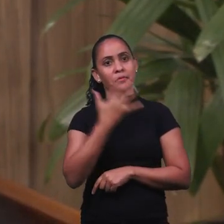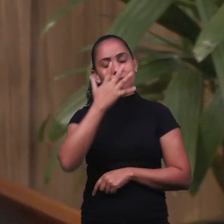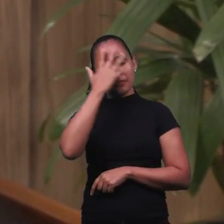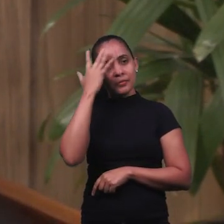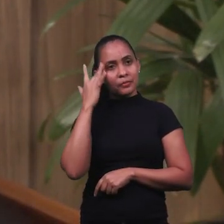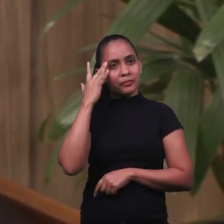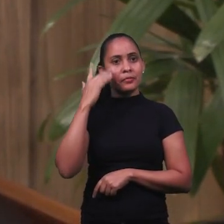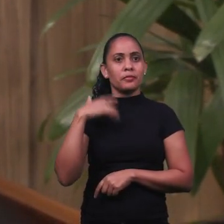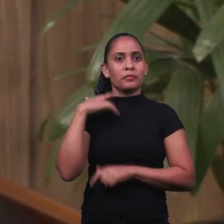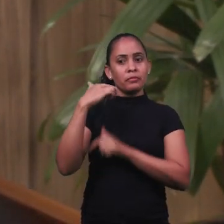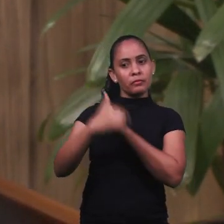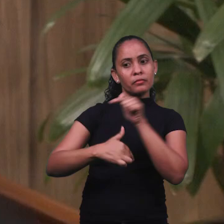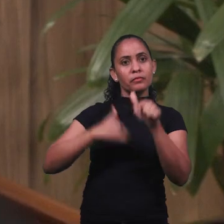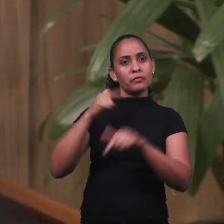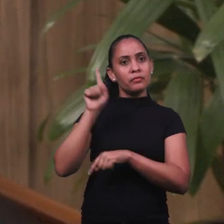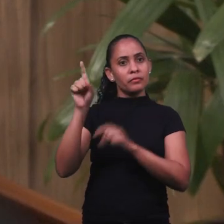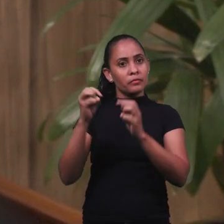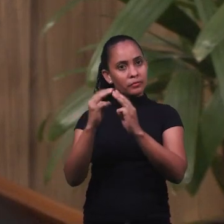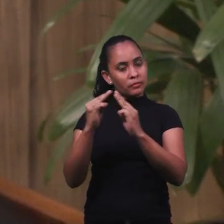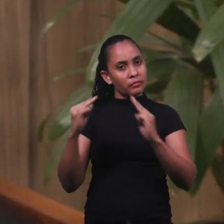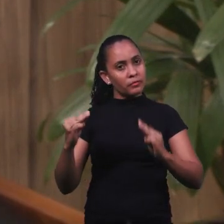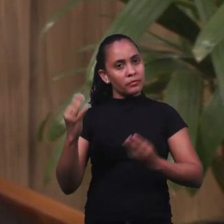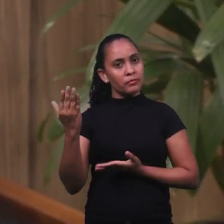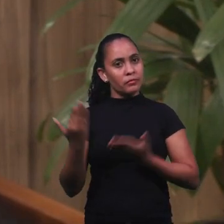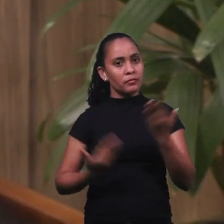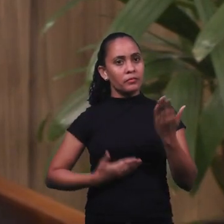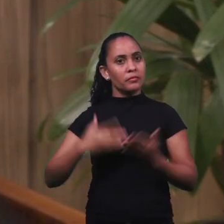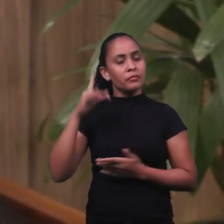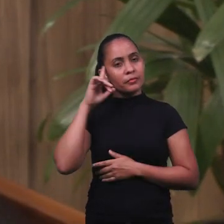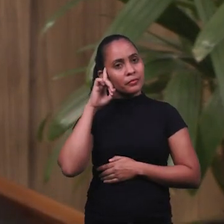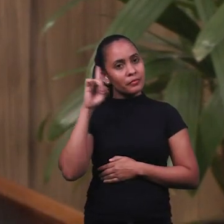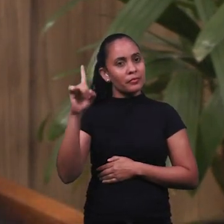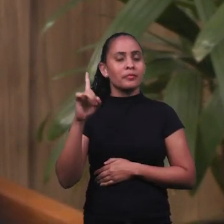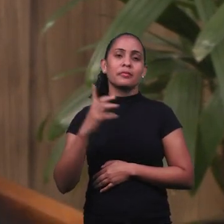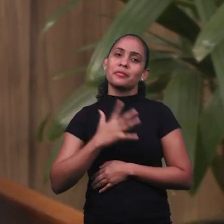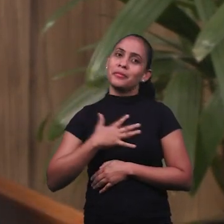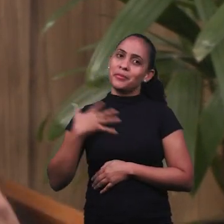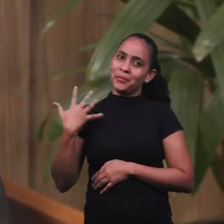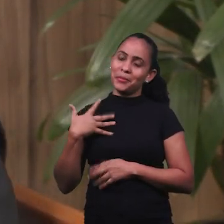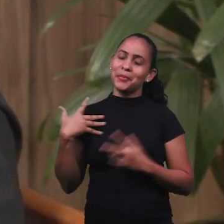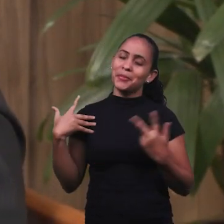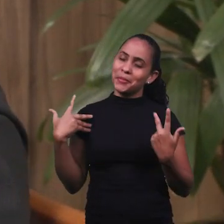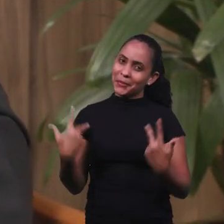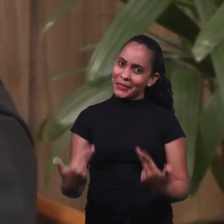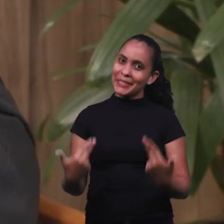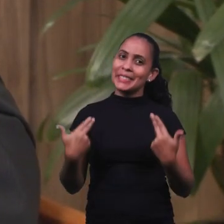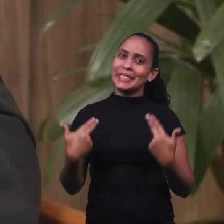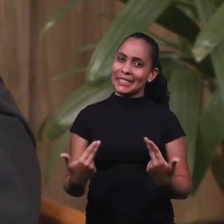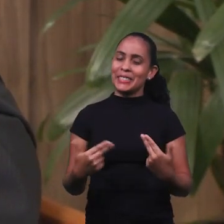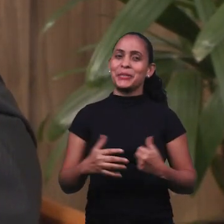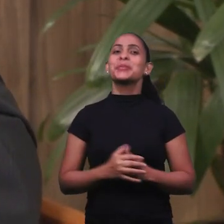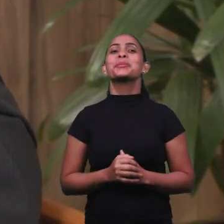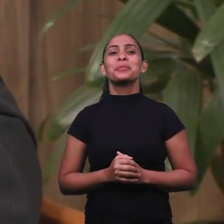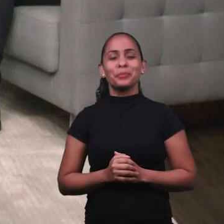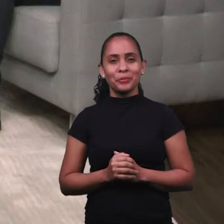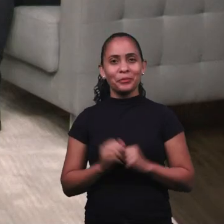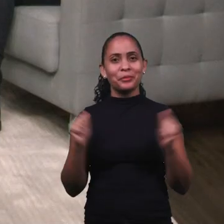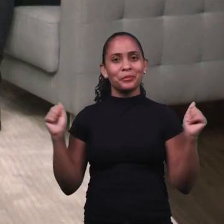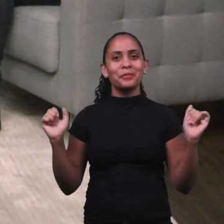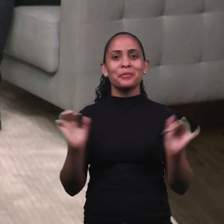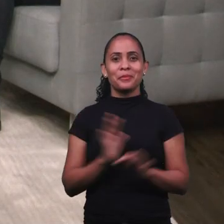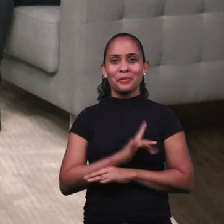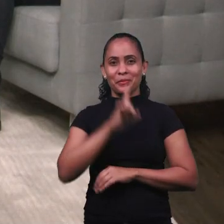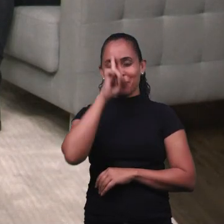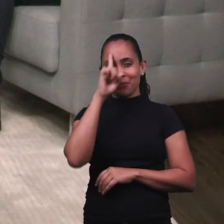há tantos anos ali no Manaim, servindo ao Senhor com a mesma alegria. Glória a Jesus. Glória a Deus.